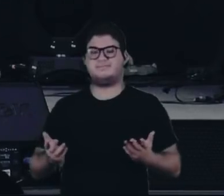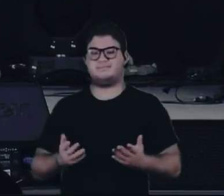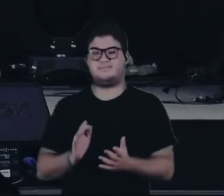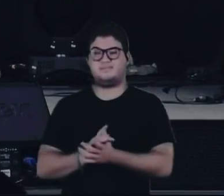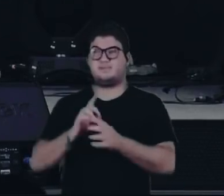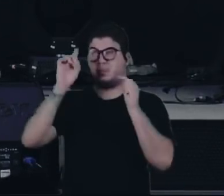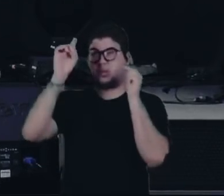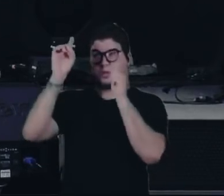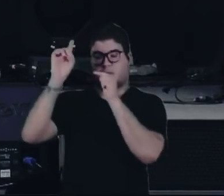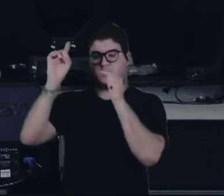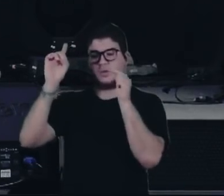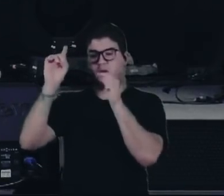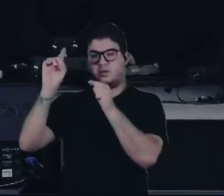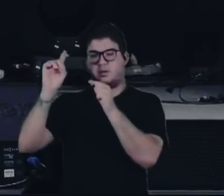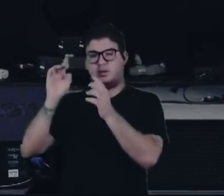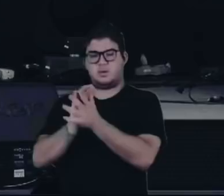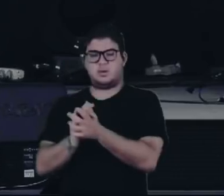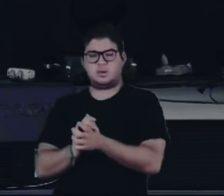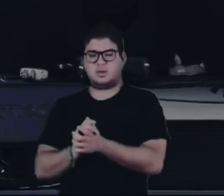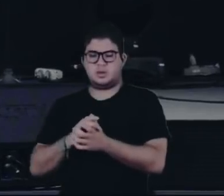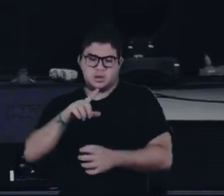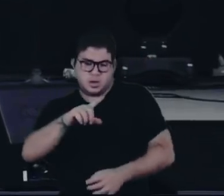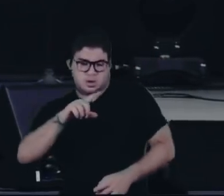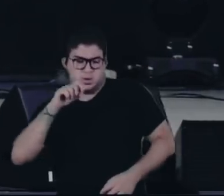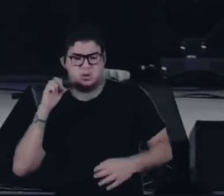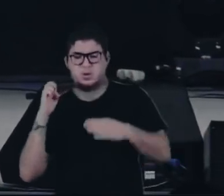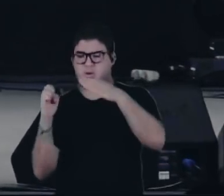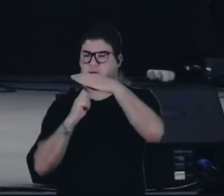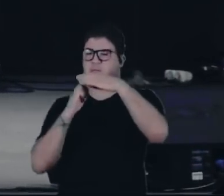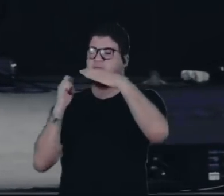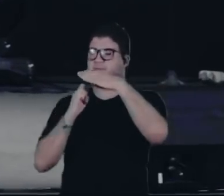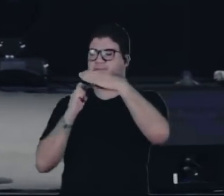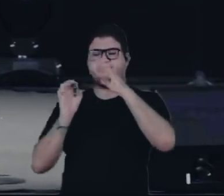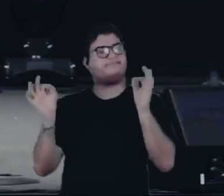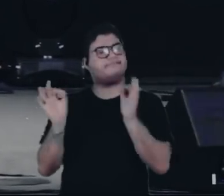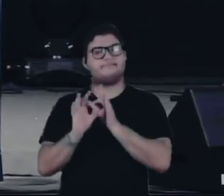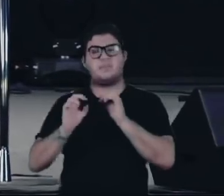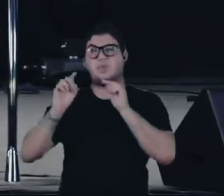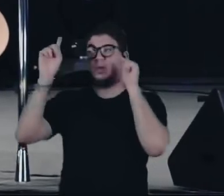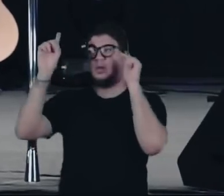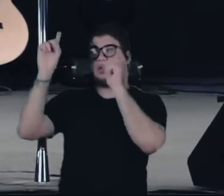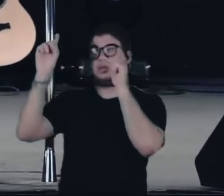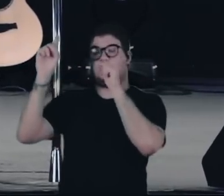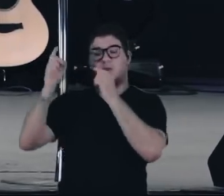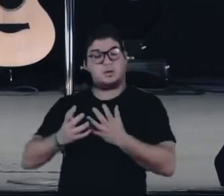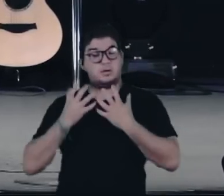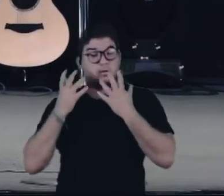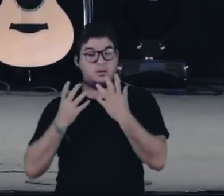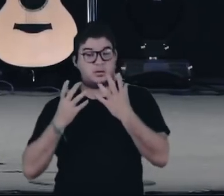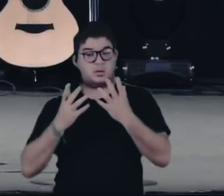Deus não conta com os ricos. Deus conta com os disponíveis.